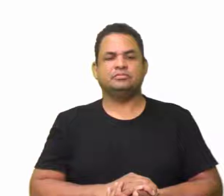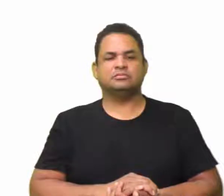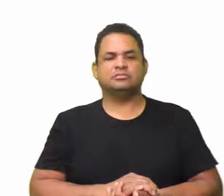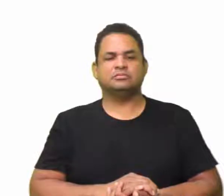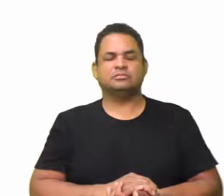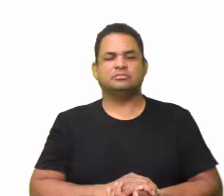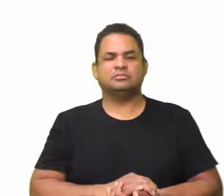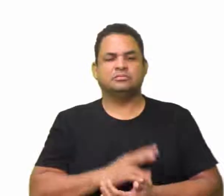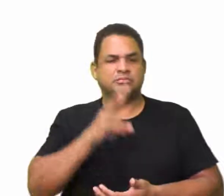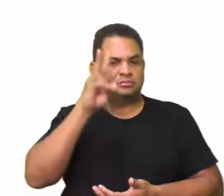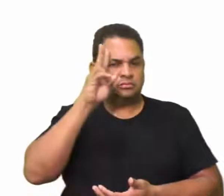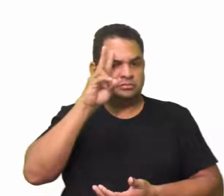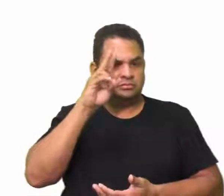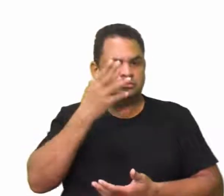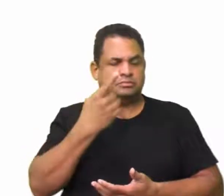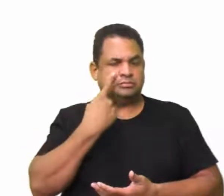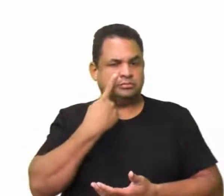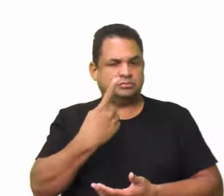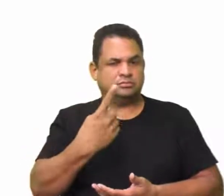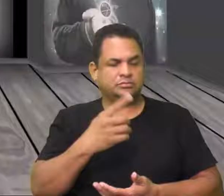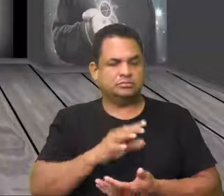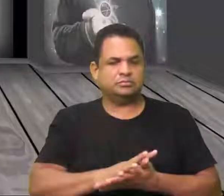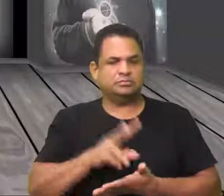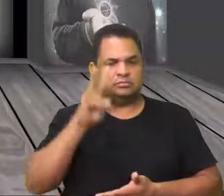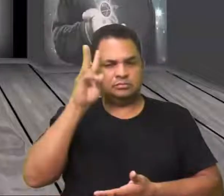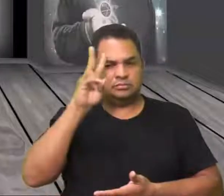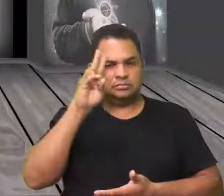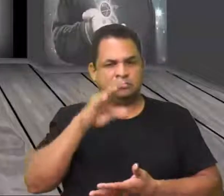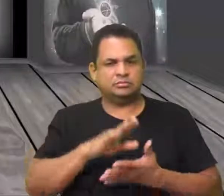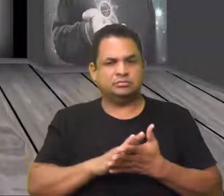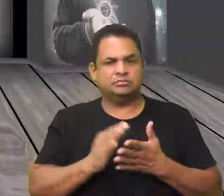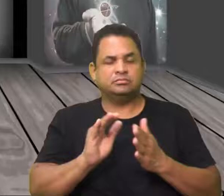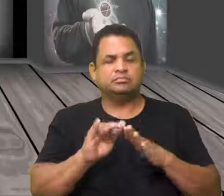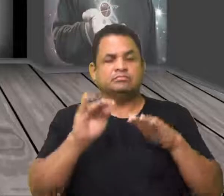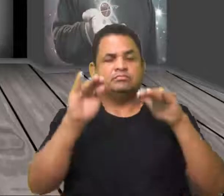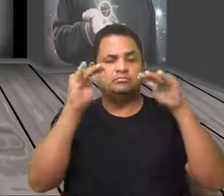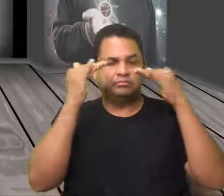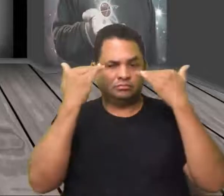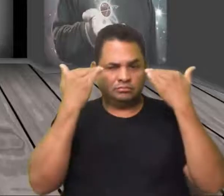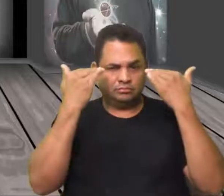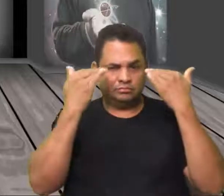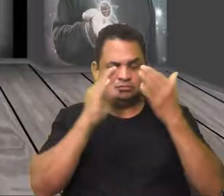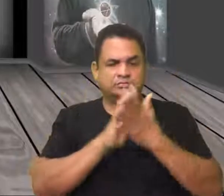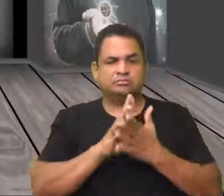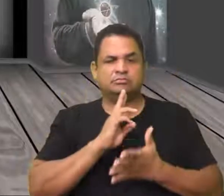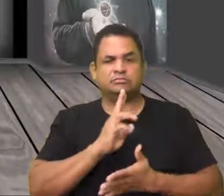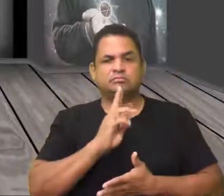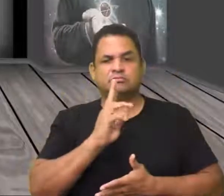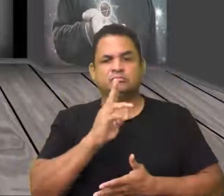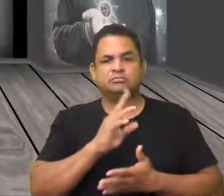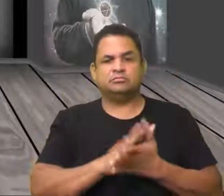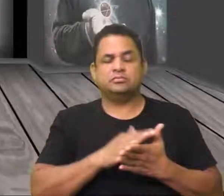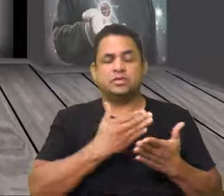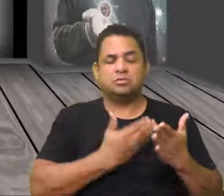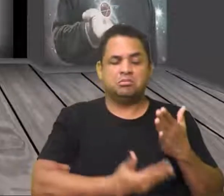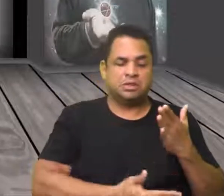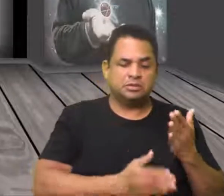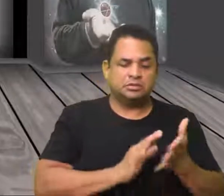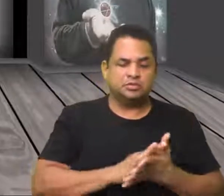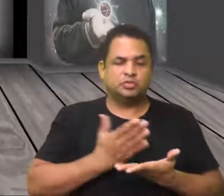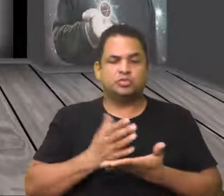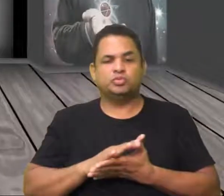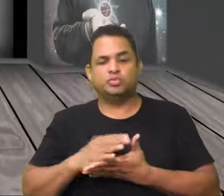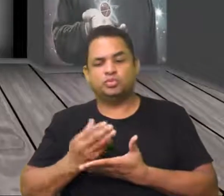Pessoal, só lembrando aí, ó, dá uma olhadinha aqui. Só lembrando que prestar atenção... Sempre o que um perde, o outro ganha.